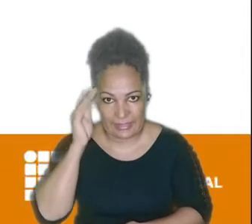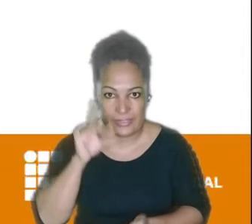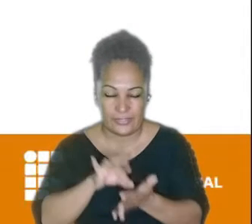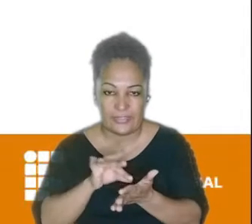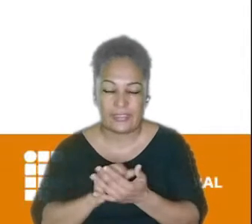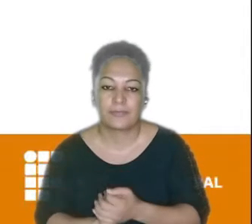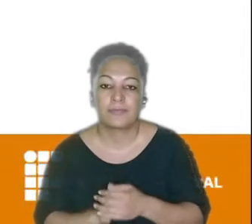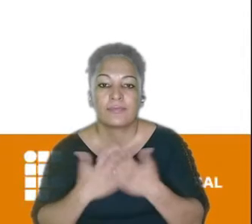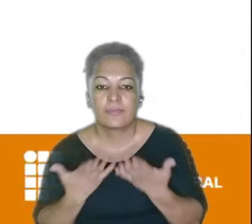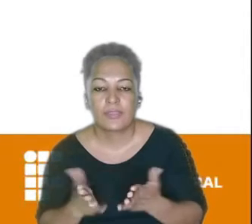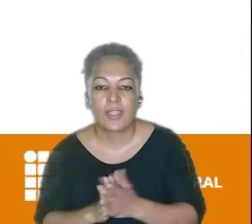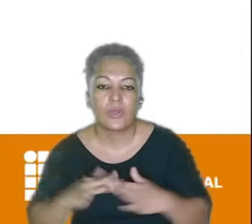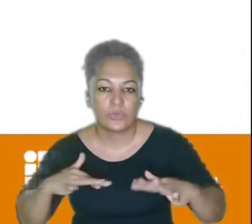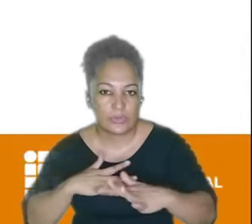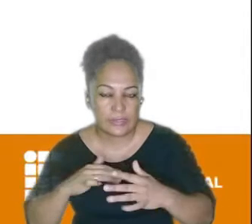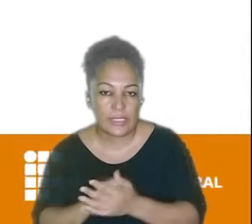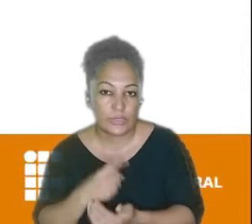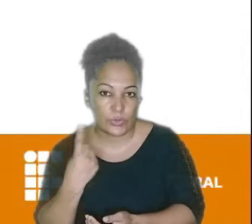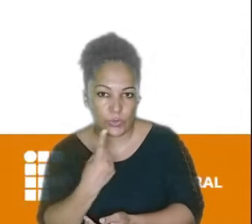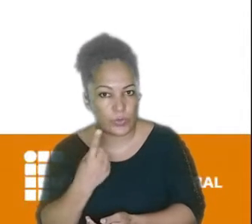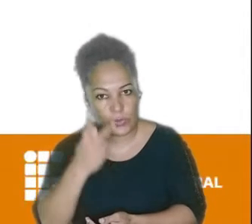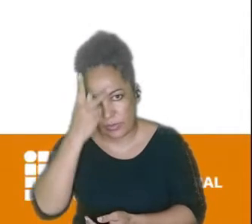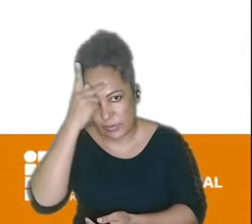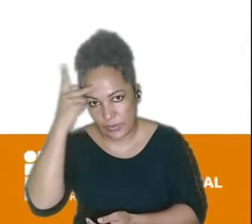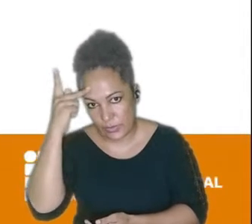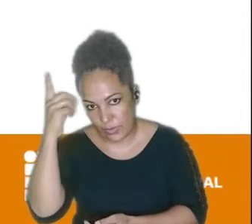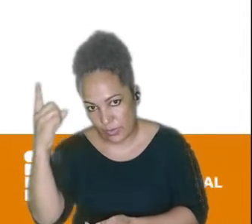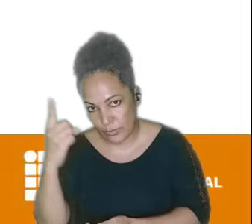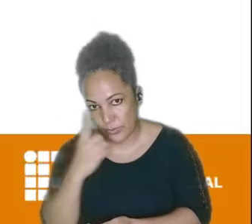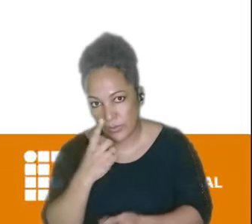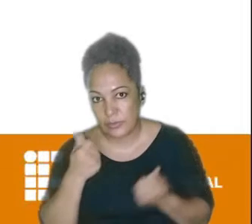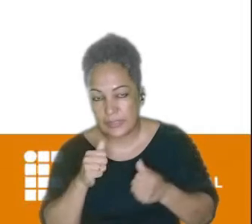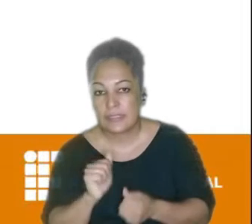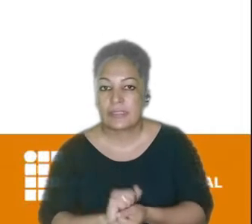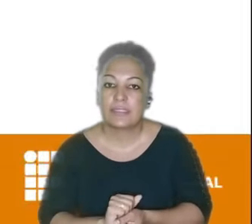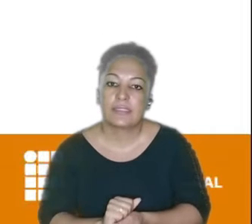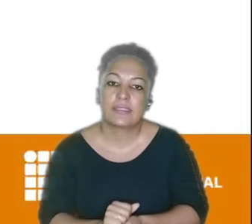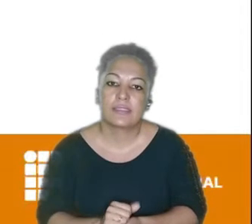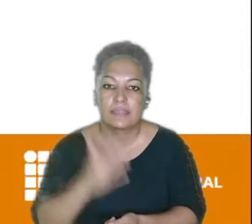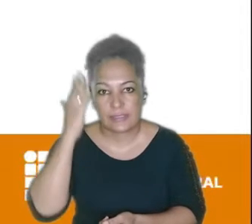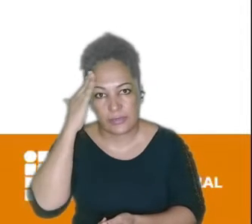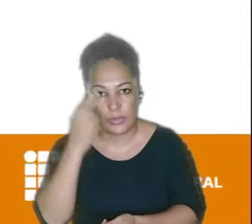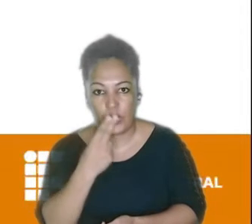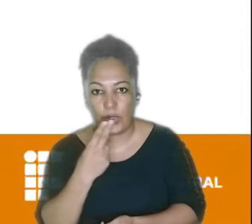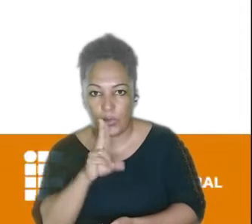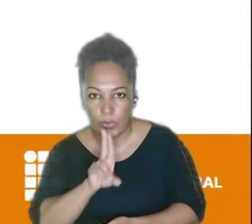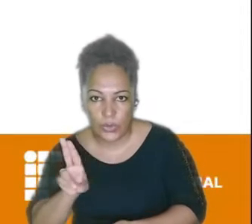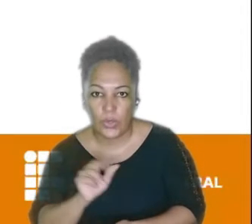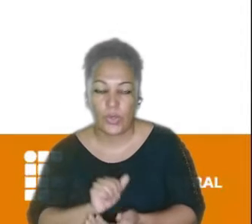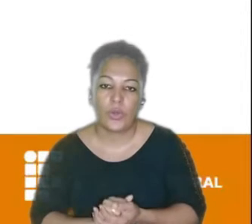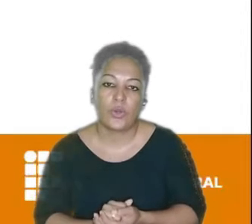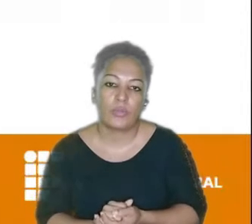Então, na rodoviária da cidade de origem, um passageiro. Então, o passageiro precisa ser identificado, logo eu vou ter aqui